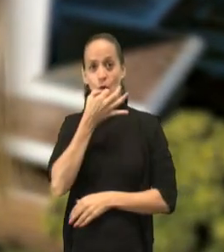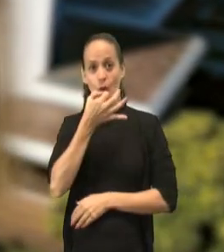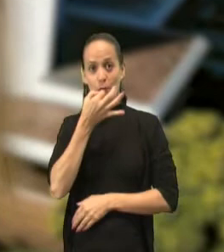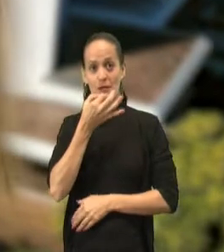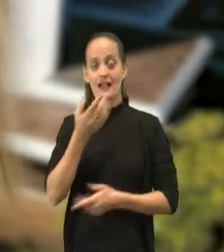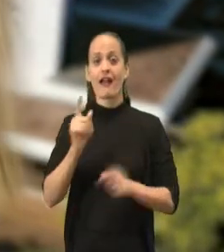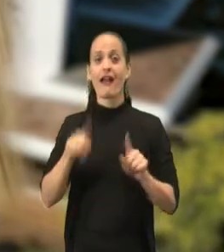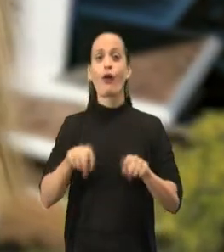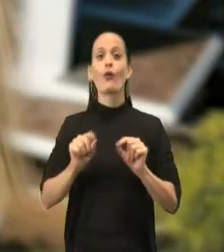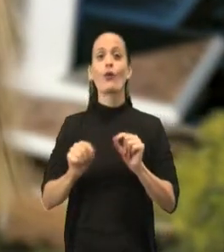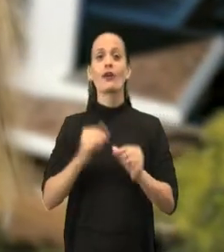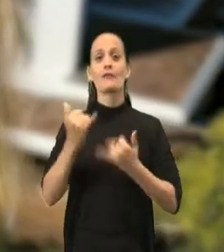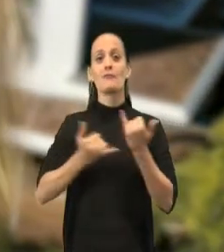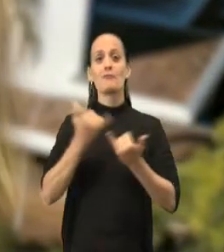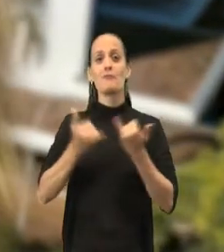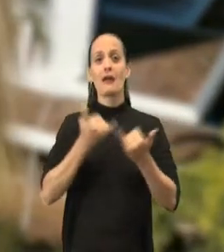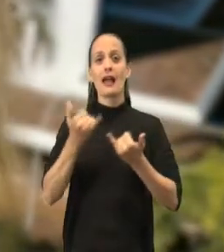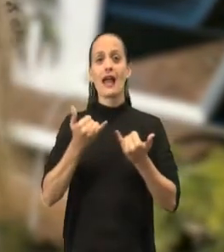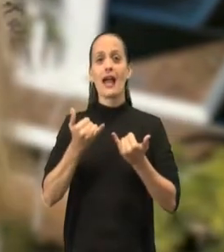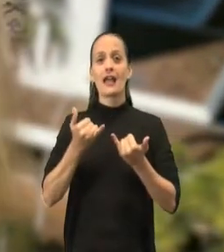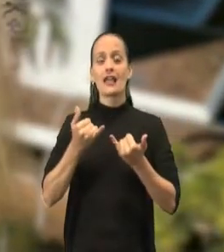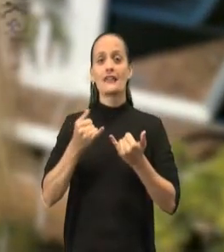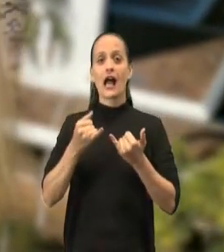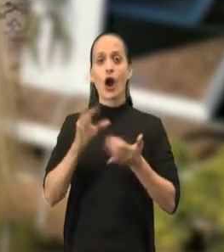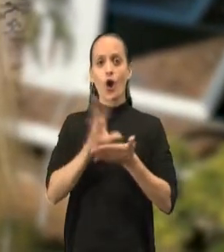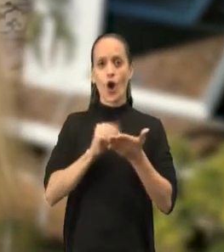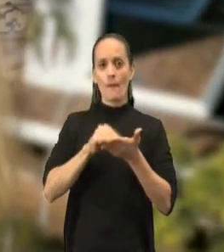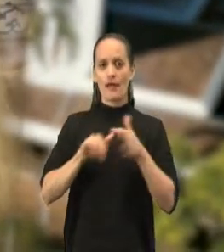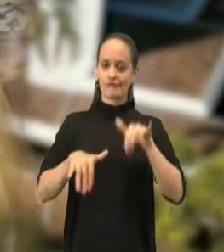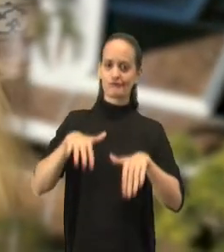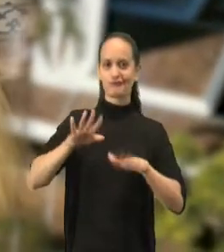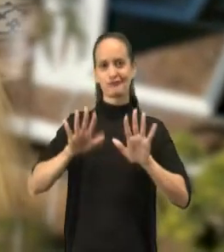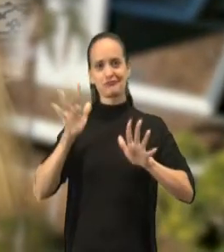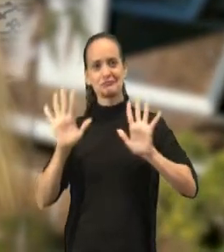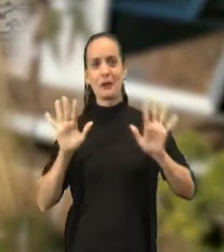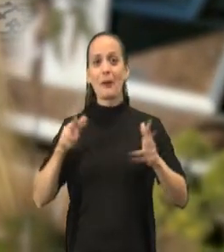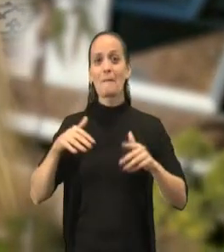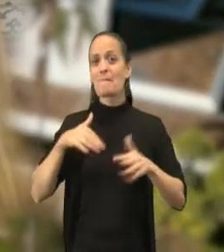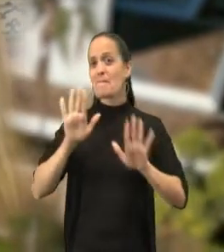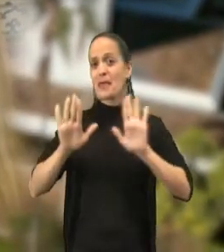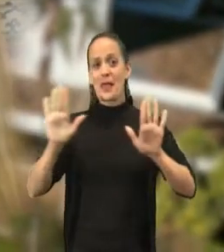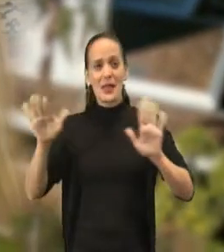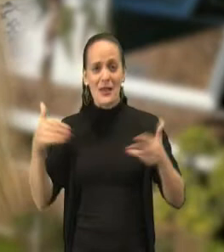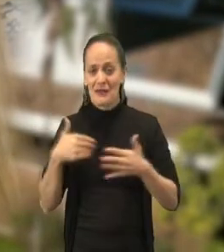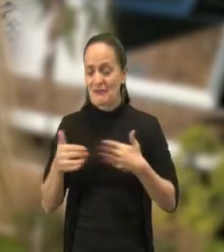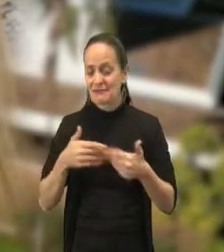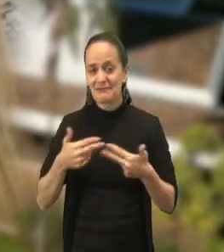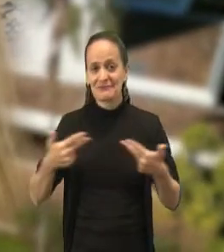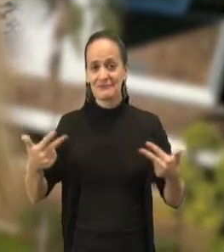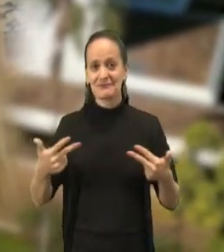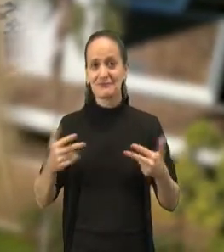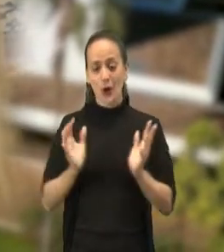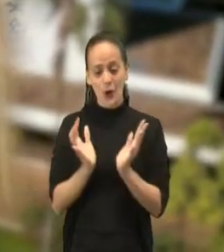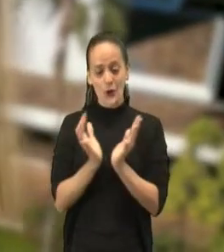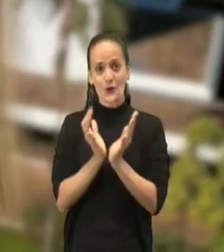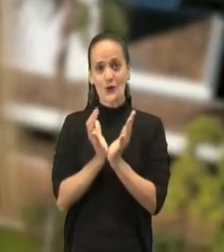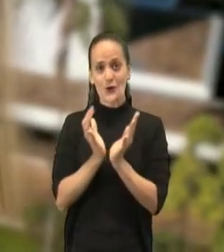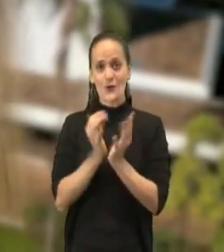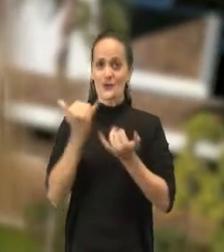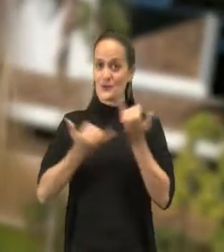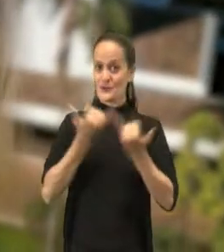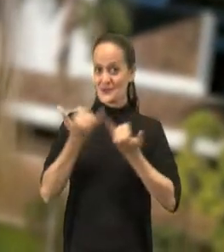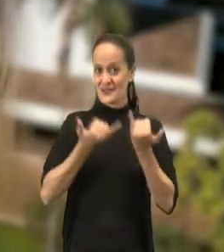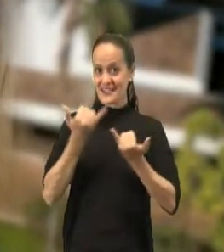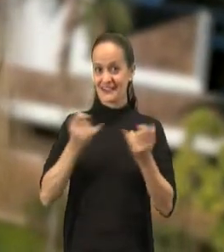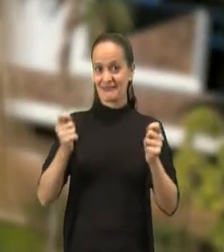da mímica, onde se reúnem todos da família, se coloquem em grupos, onde